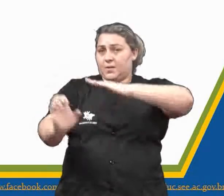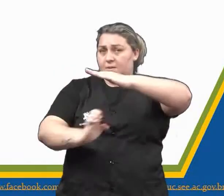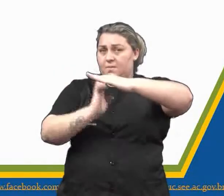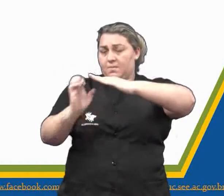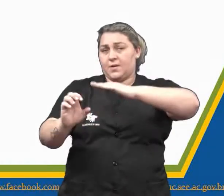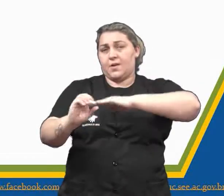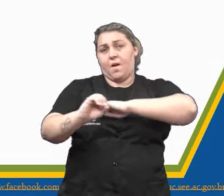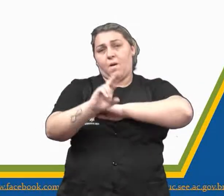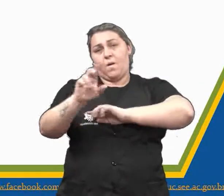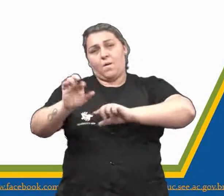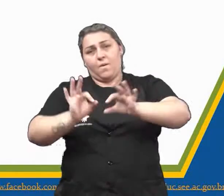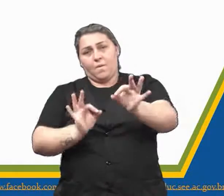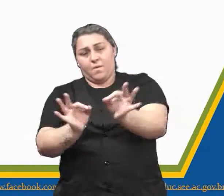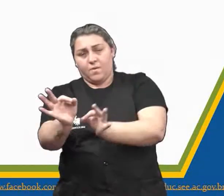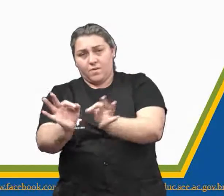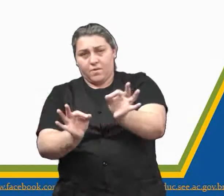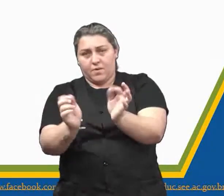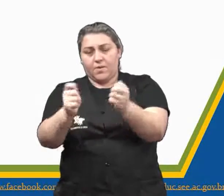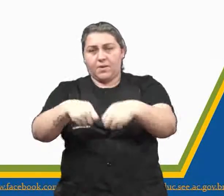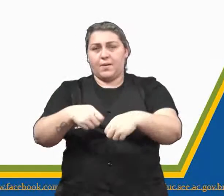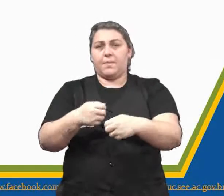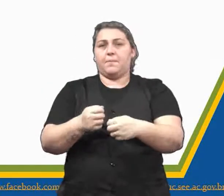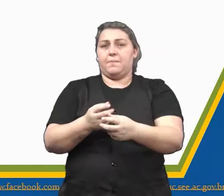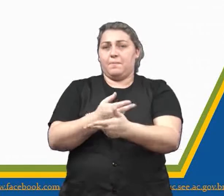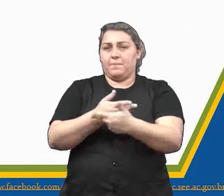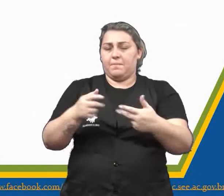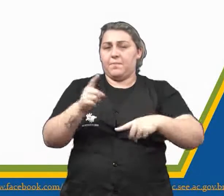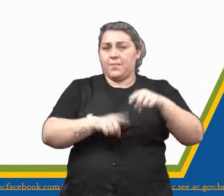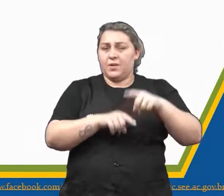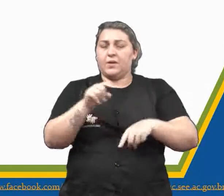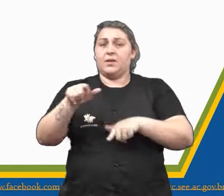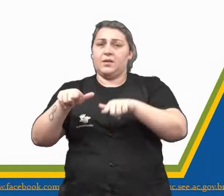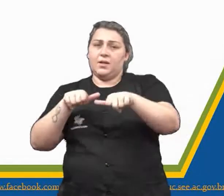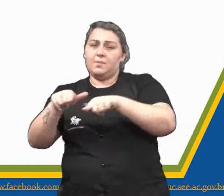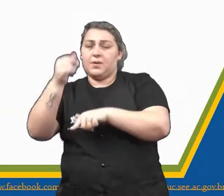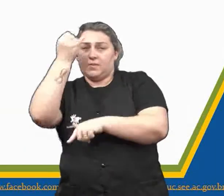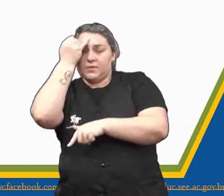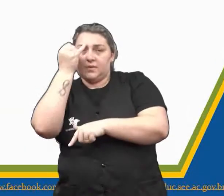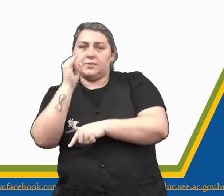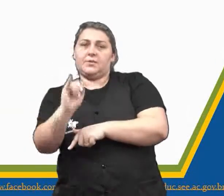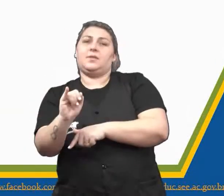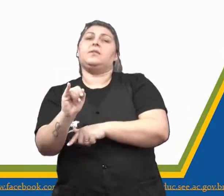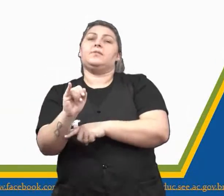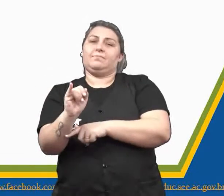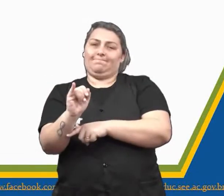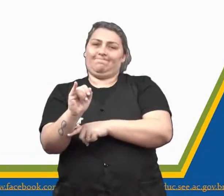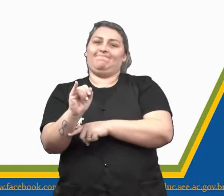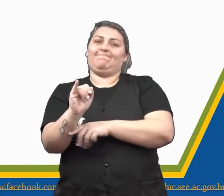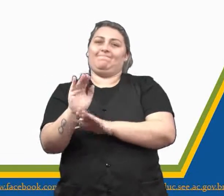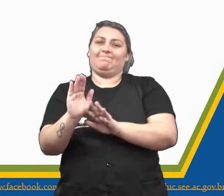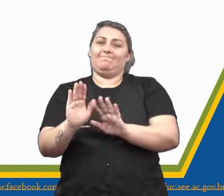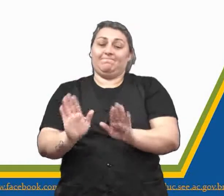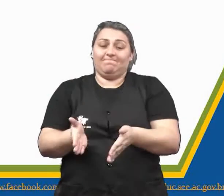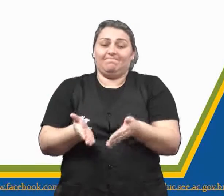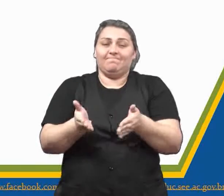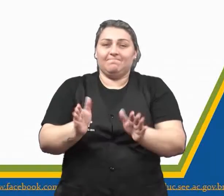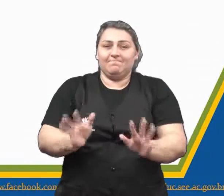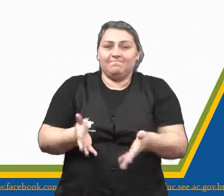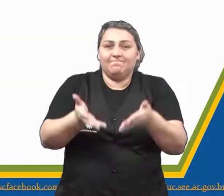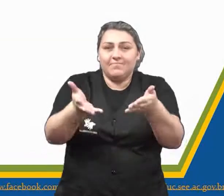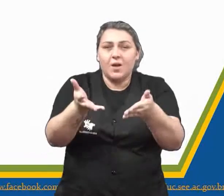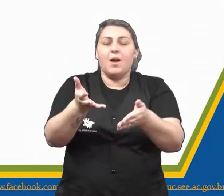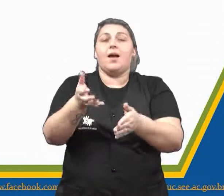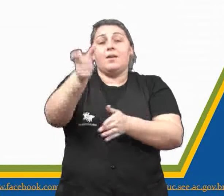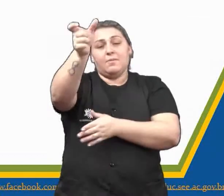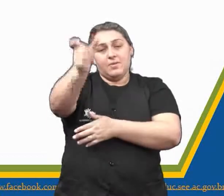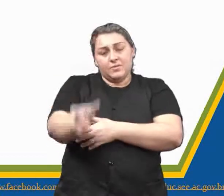por uma organização que promove produtos, serviços, ideias, de modo a persuadir o público